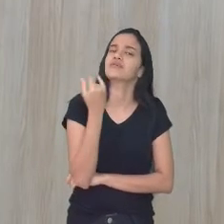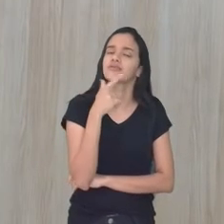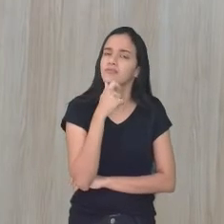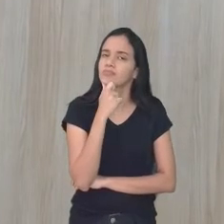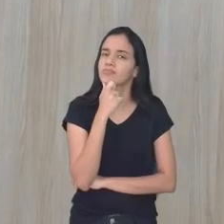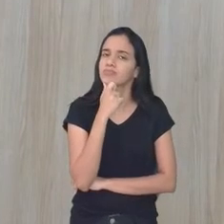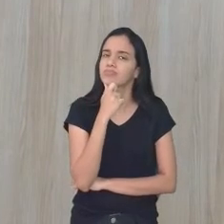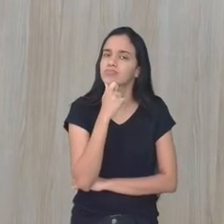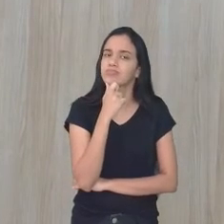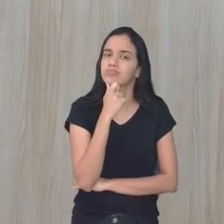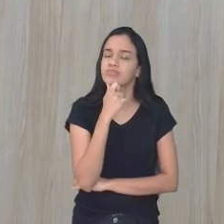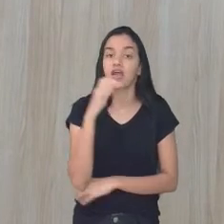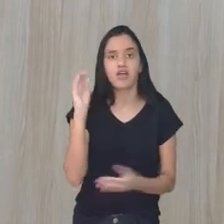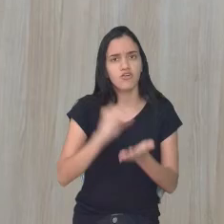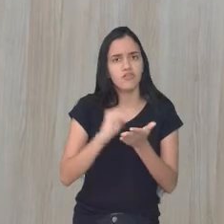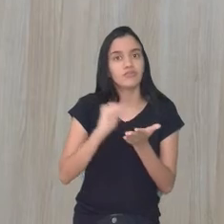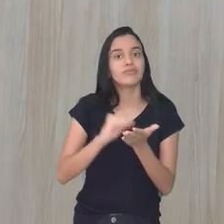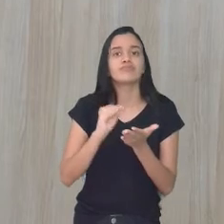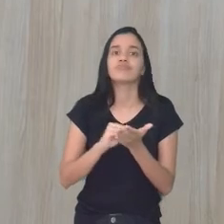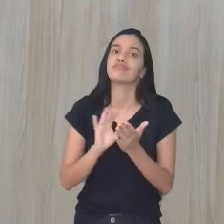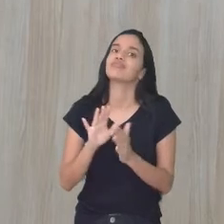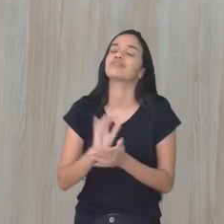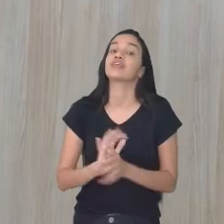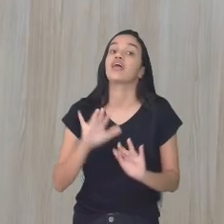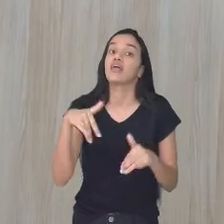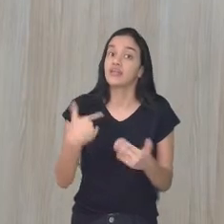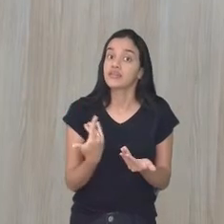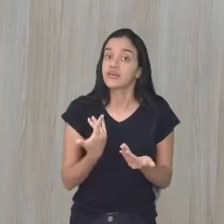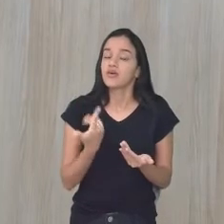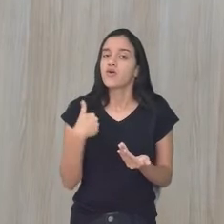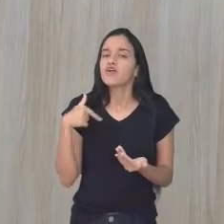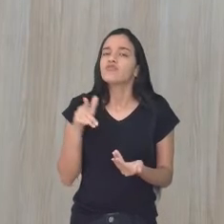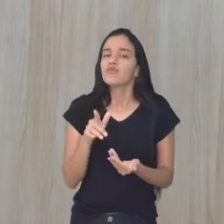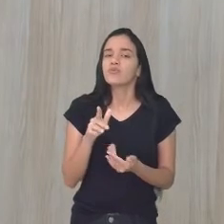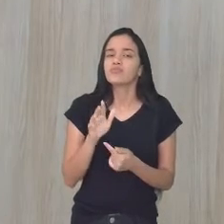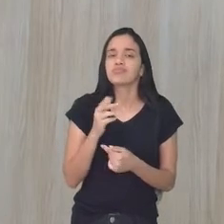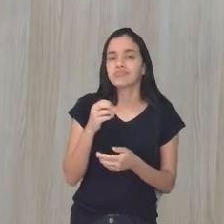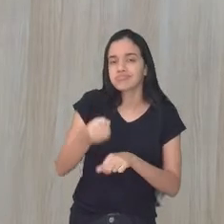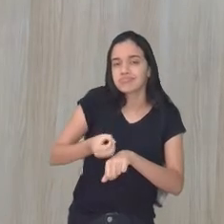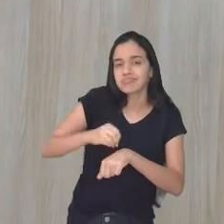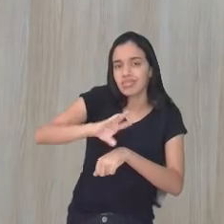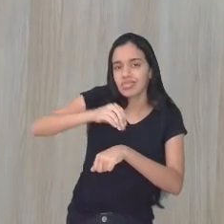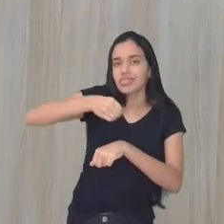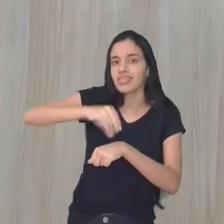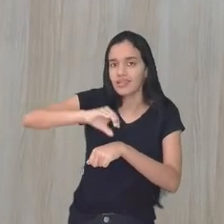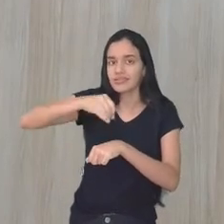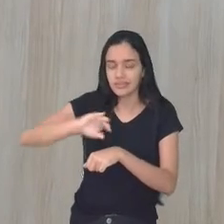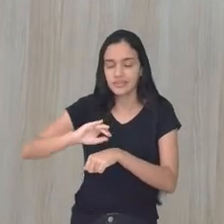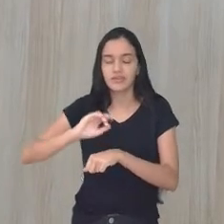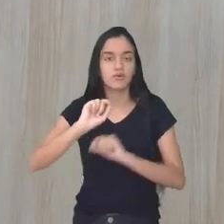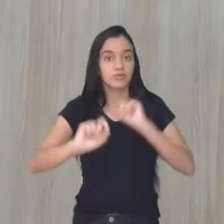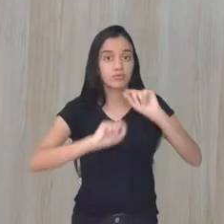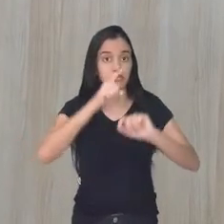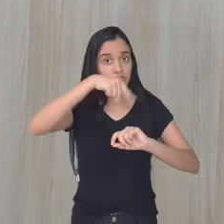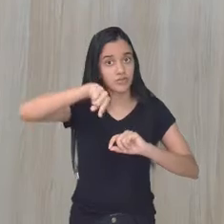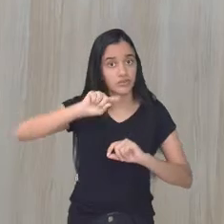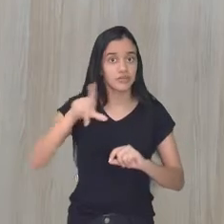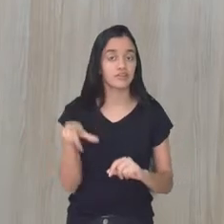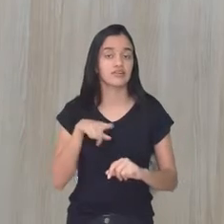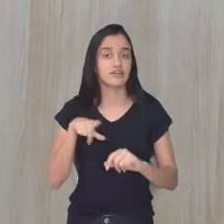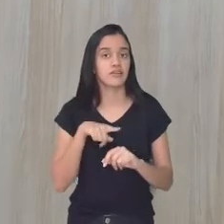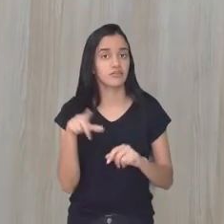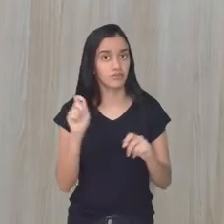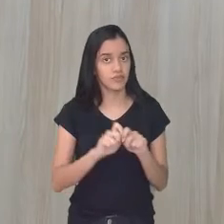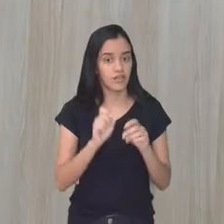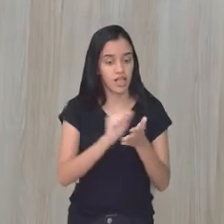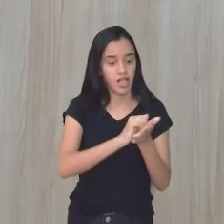que faltar para a gente vai dar trabalho. Então, aí eu vou deixando já essa dica, né, do que vocês devem fazer em